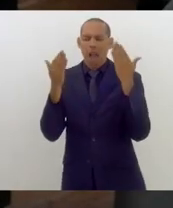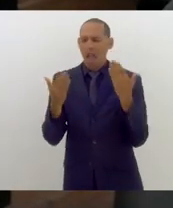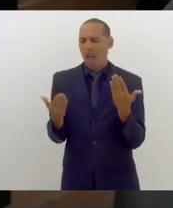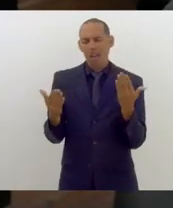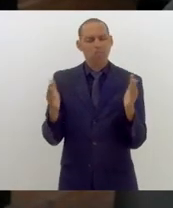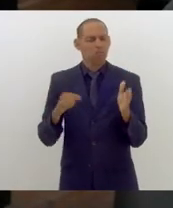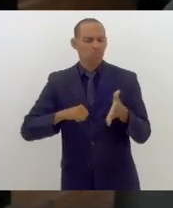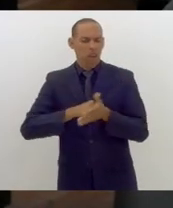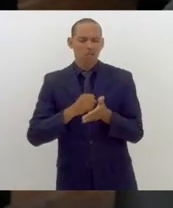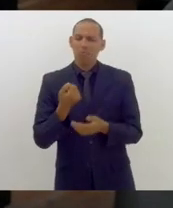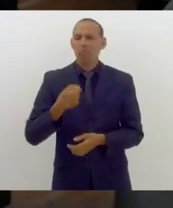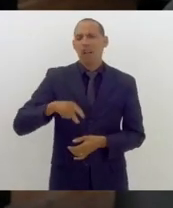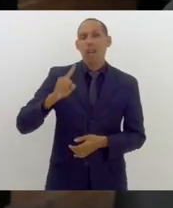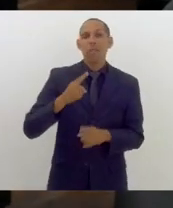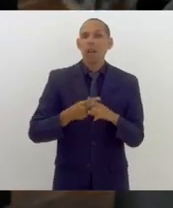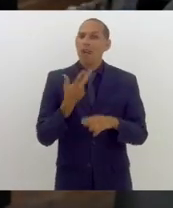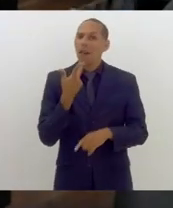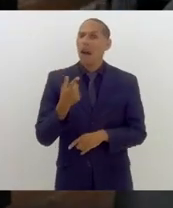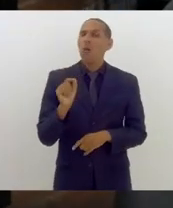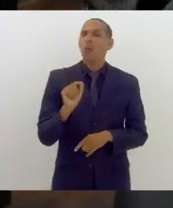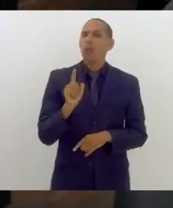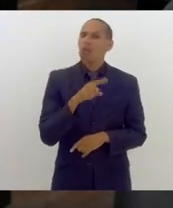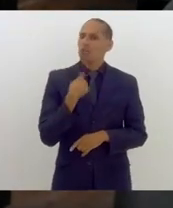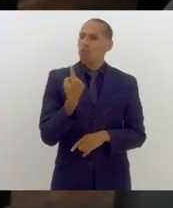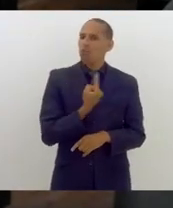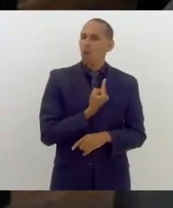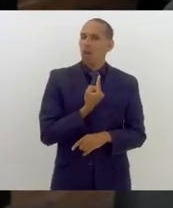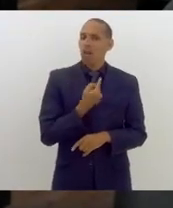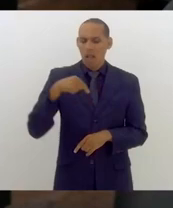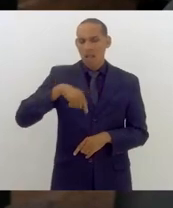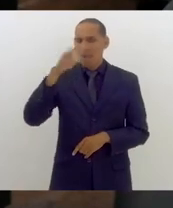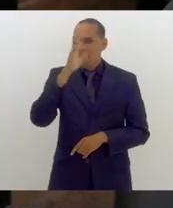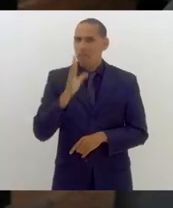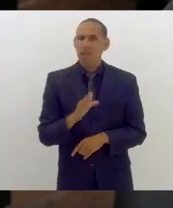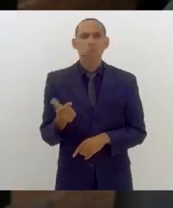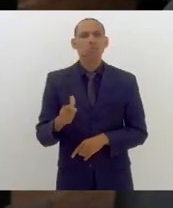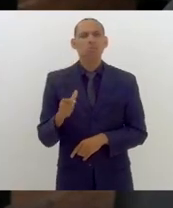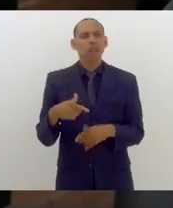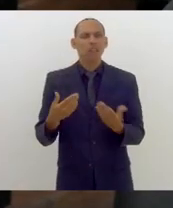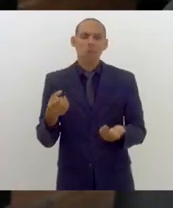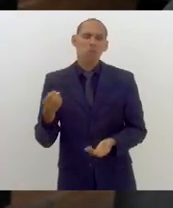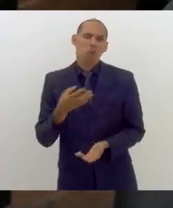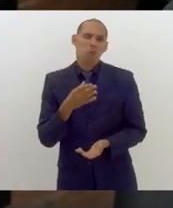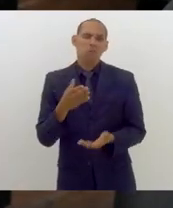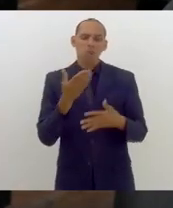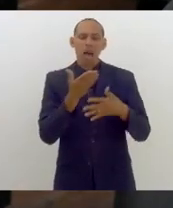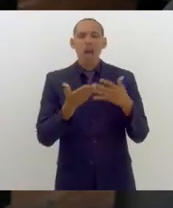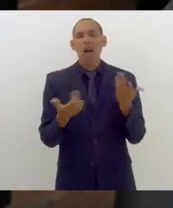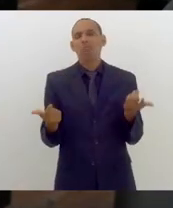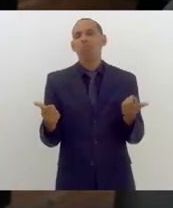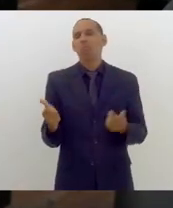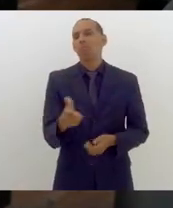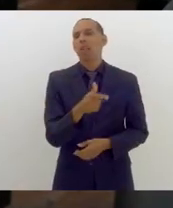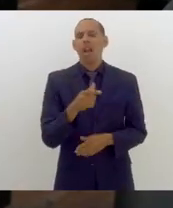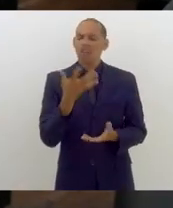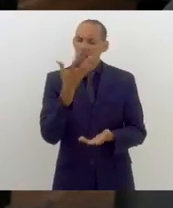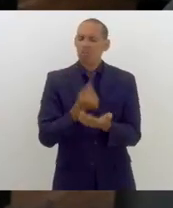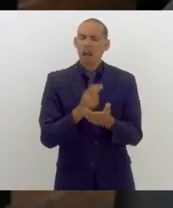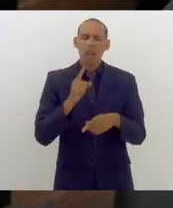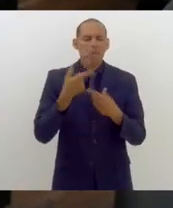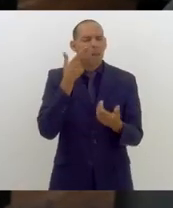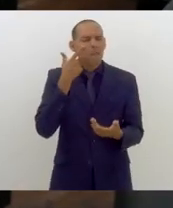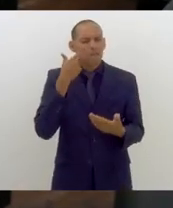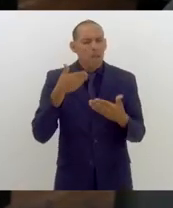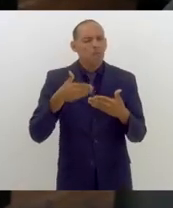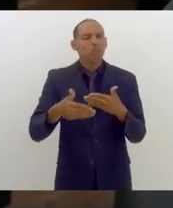ambiental alegando que nós não tínhamos esse tipo de Empreendimento no Brasil é novo portanto nós não temos parâmetro vamos instalar e depois nós